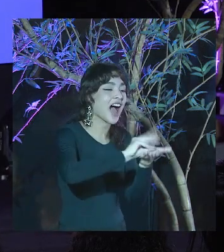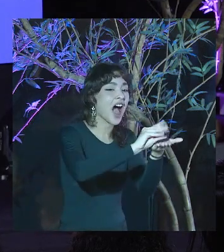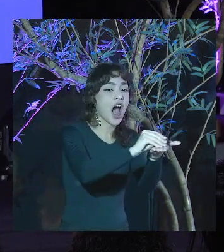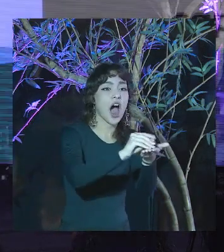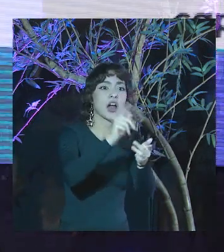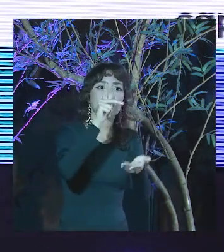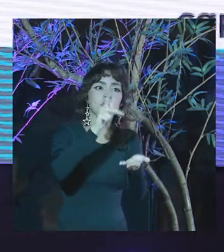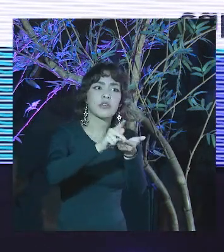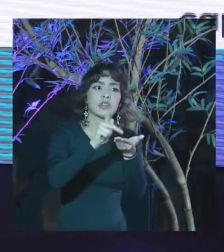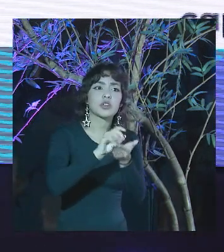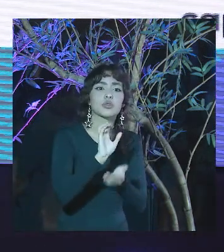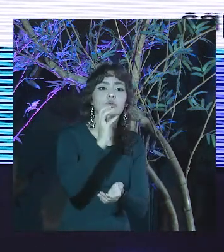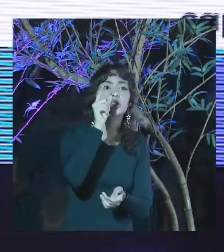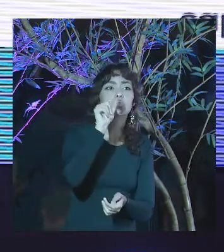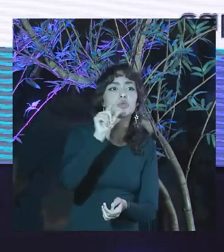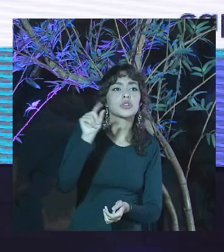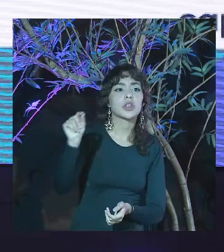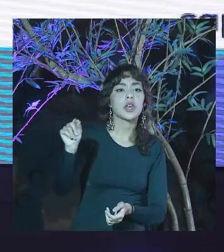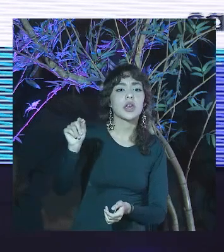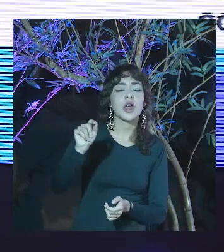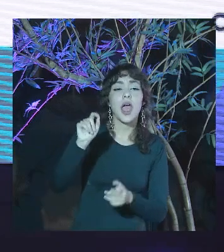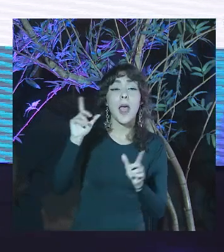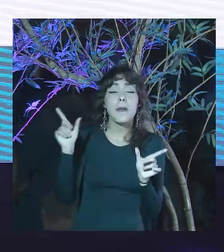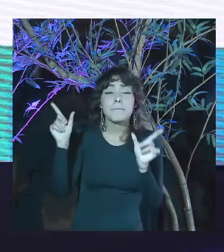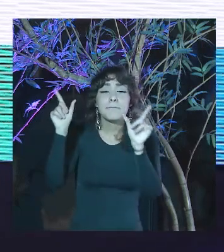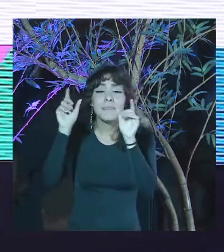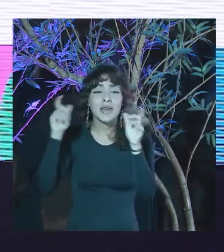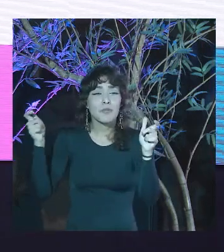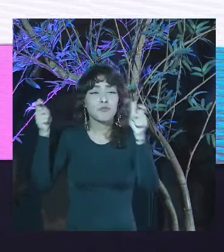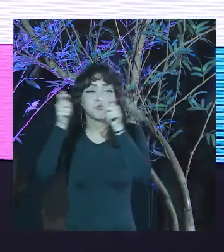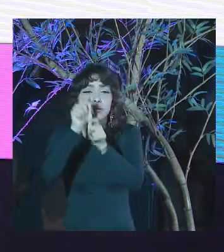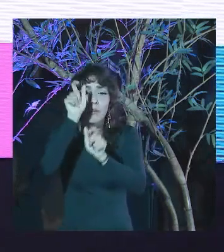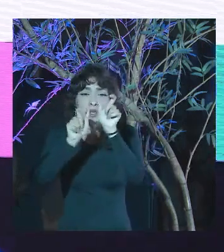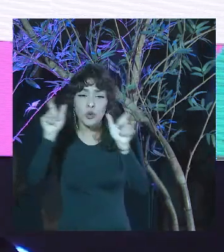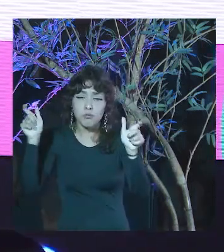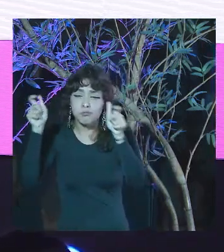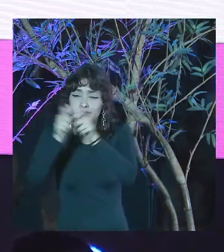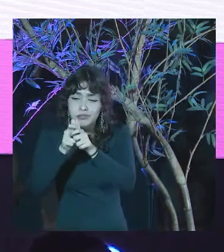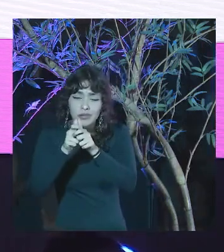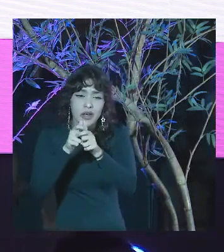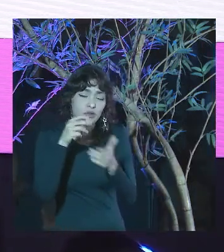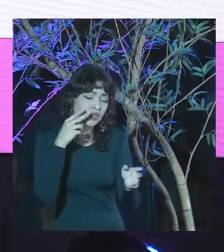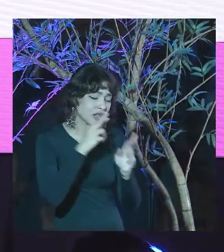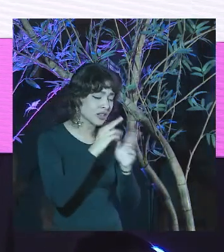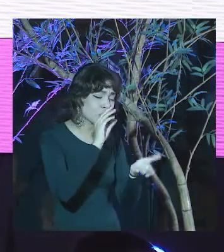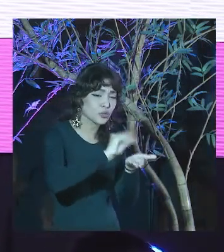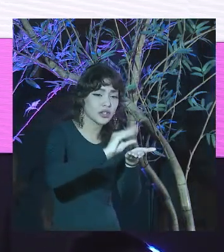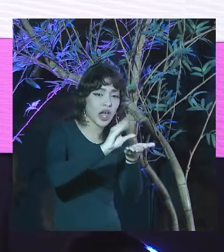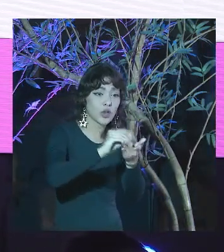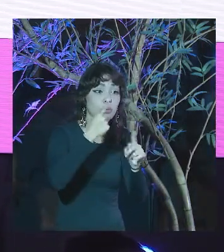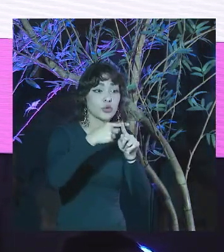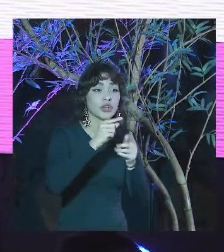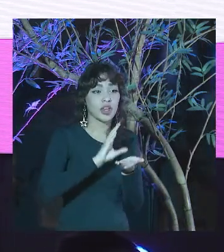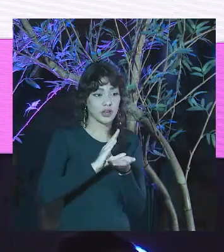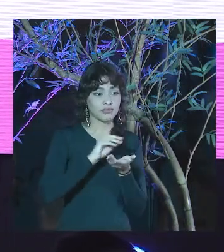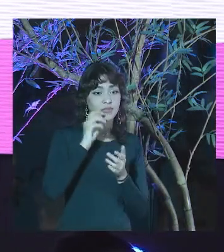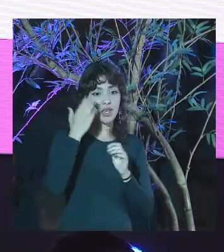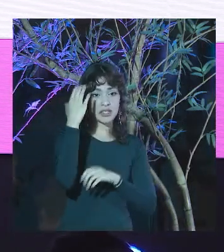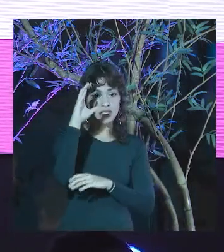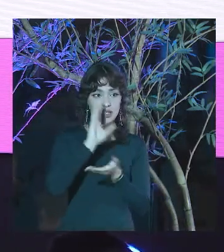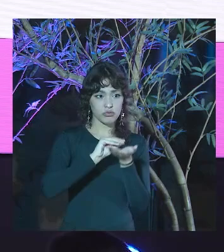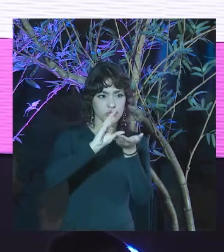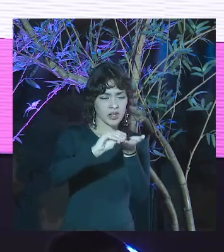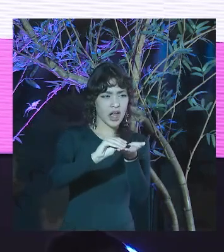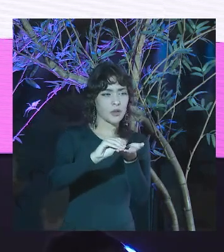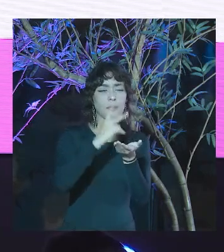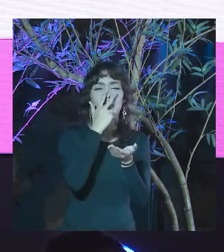fez com que mais pessoas lidassem com dados, menos pessoas lidassem com dados. Porque ela reduz a informação daquele